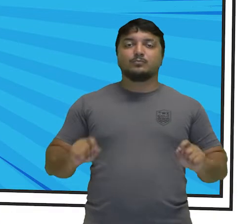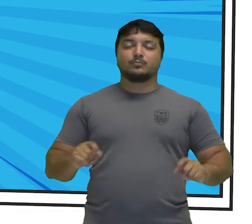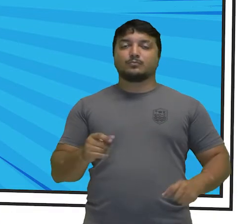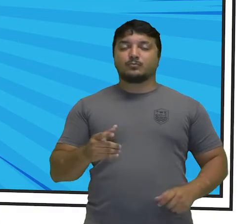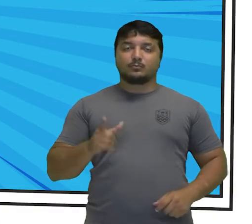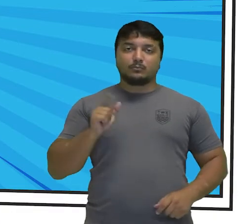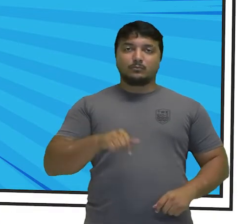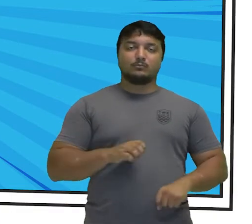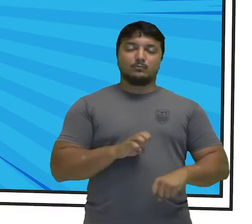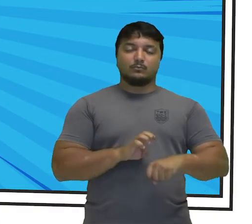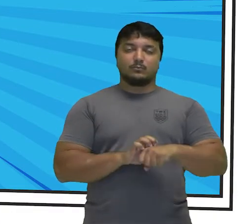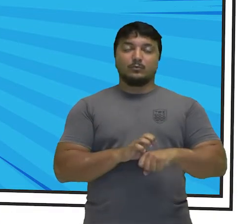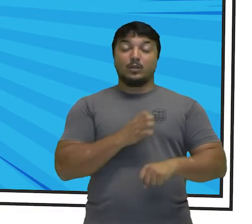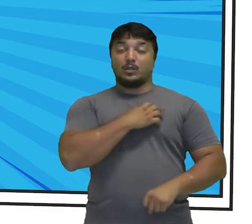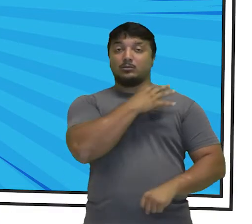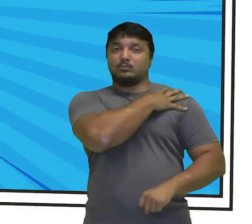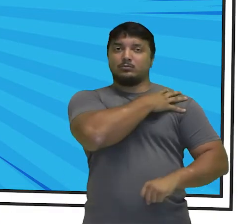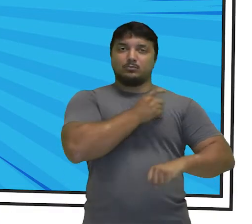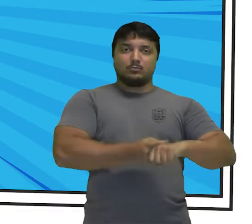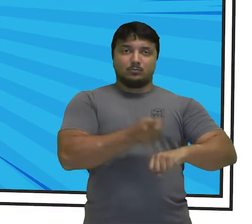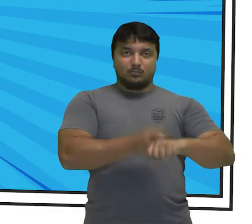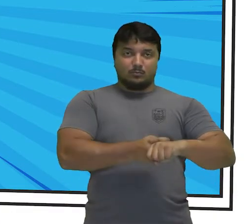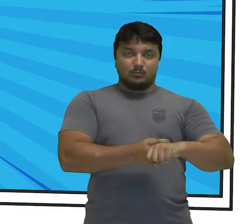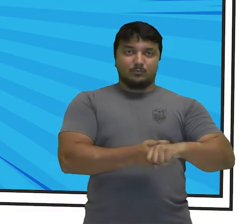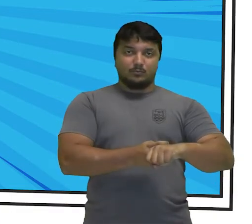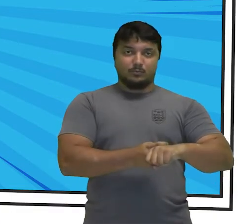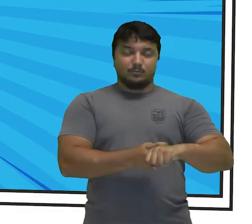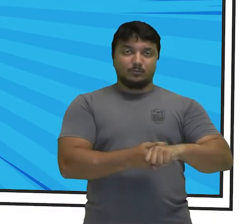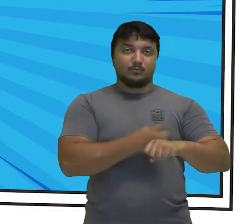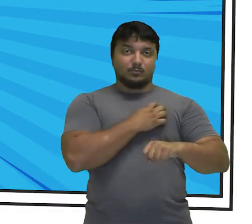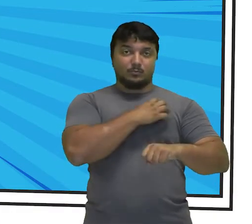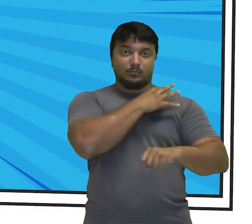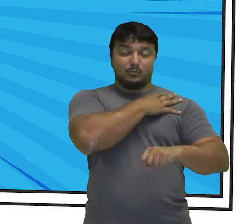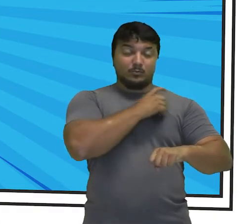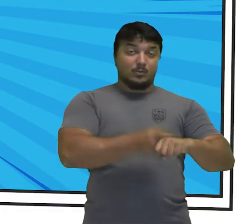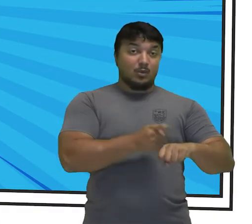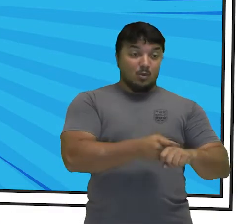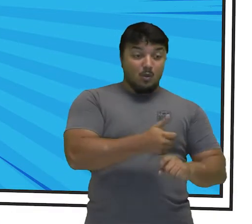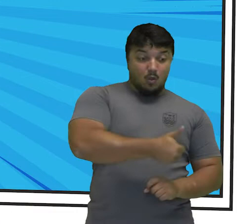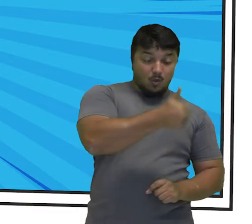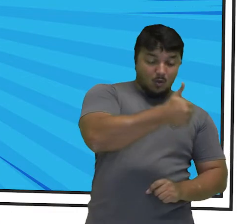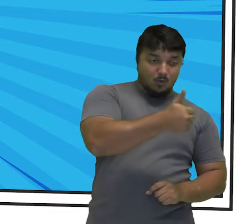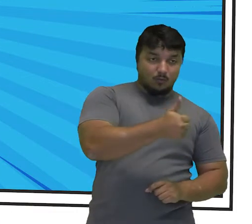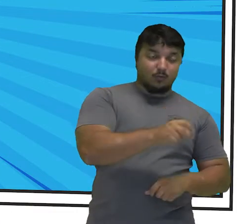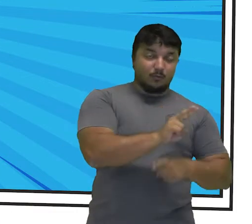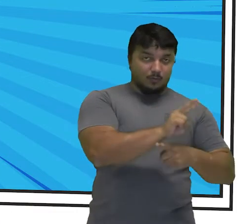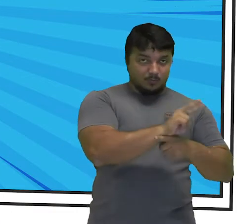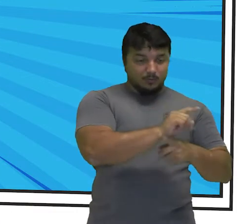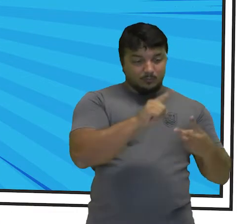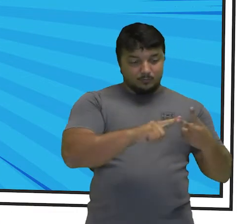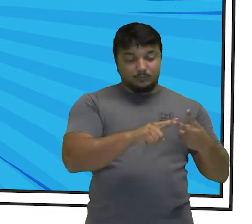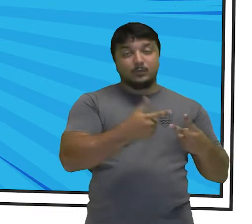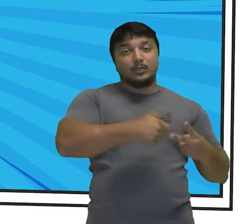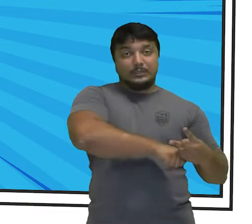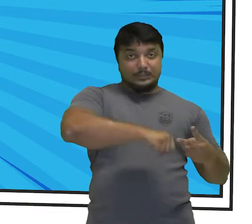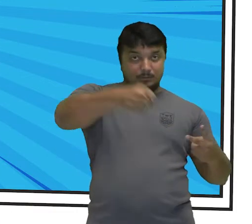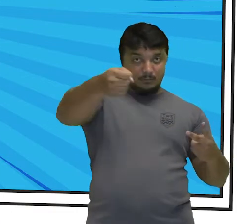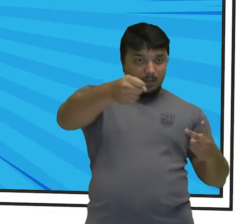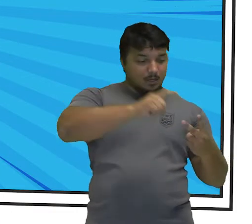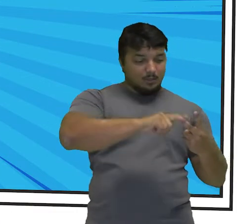regime civil-militar. Não se perca, não. Governo provisório, República da